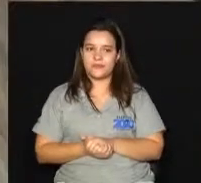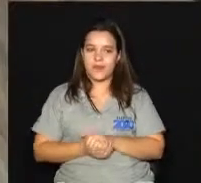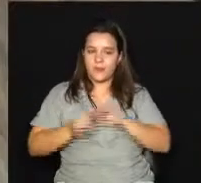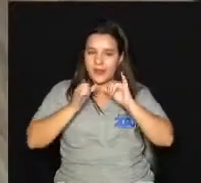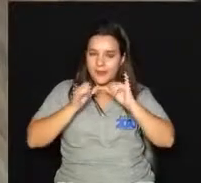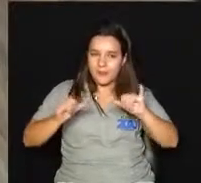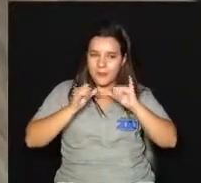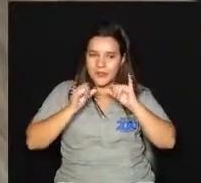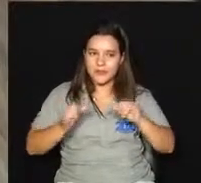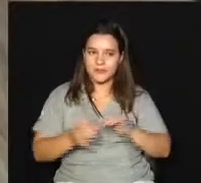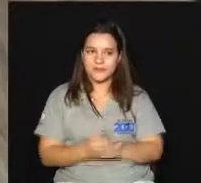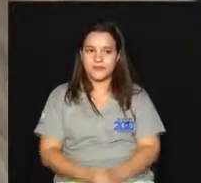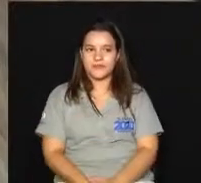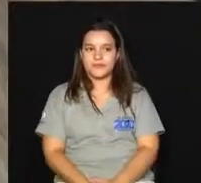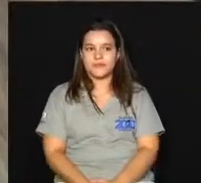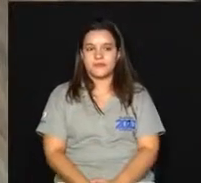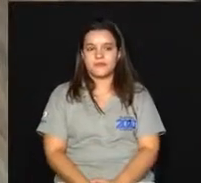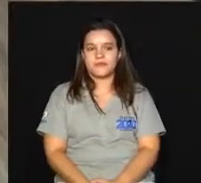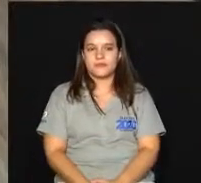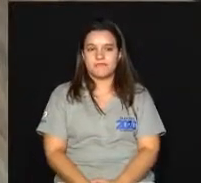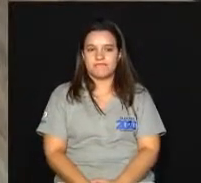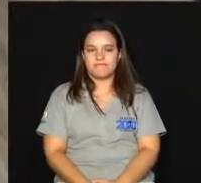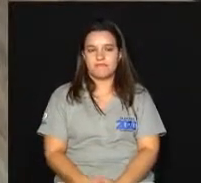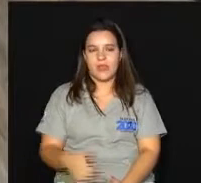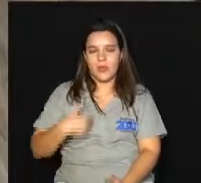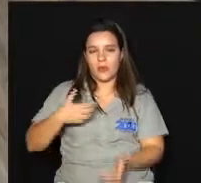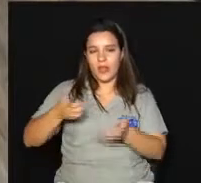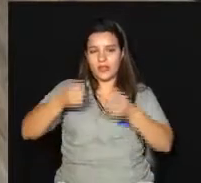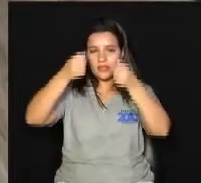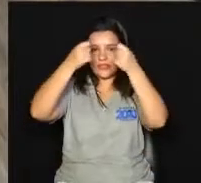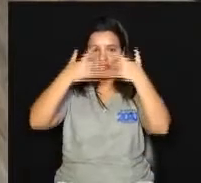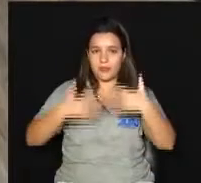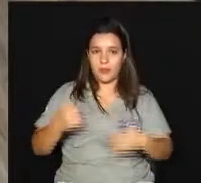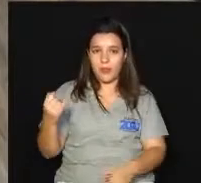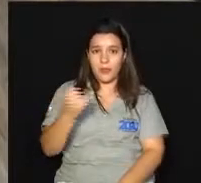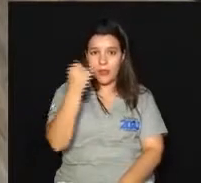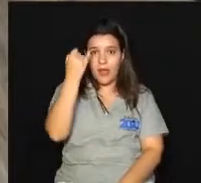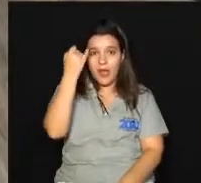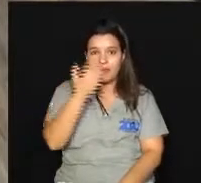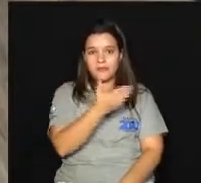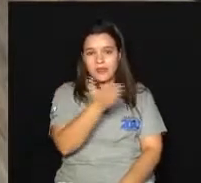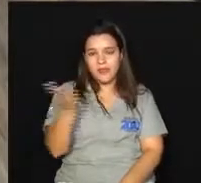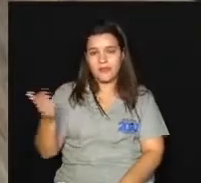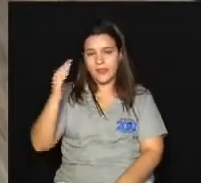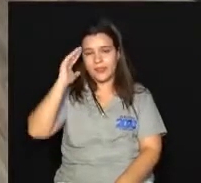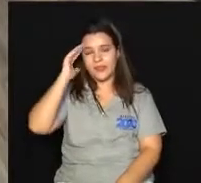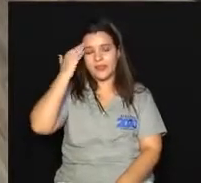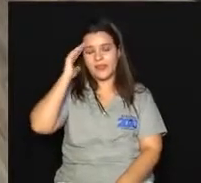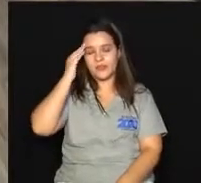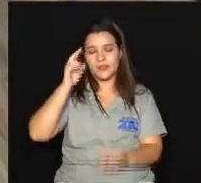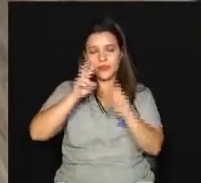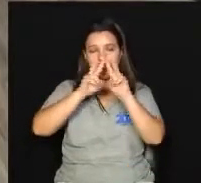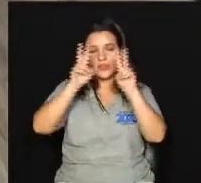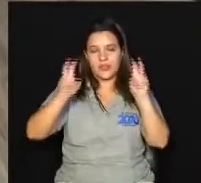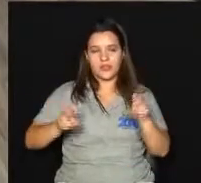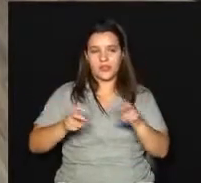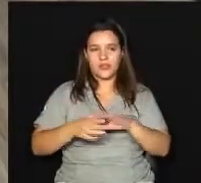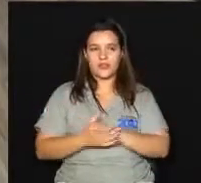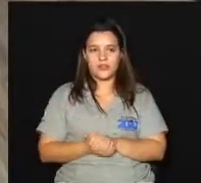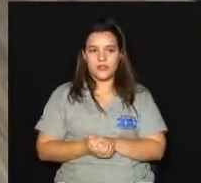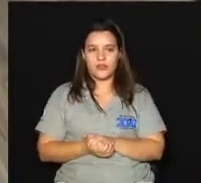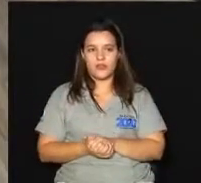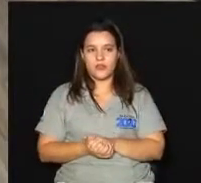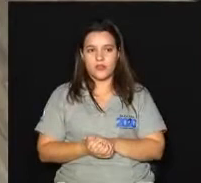Paulo, eu gostaria que o senhor explicasse também, que eu acho que é importante para o pessoal de casa entender, a questão do